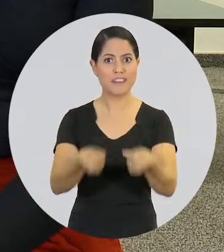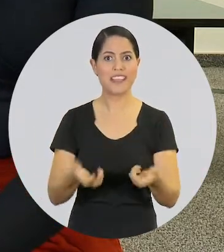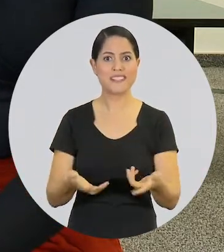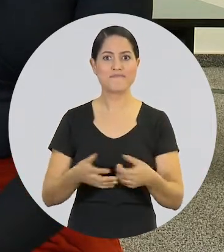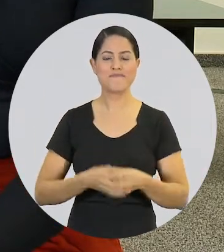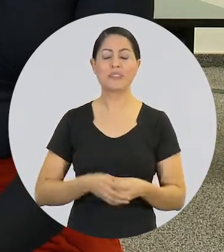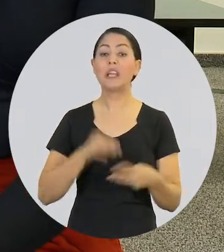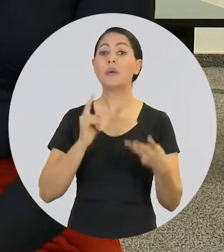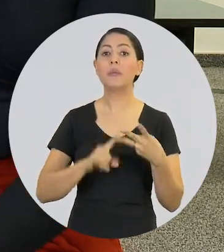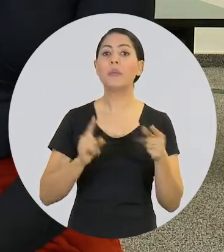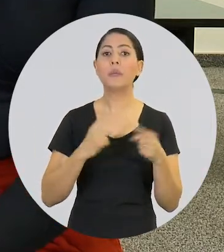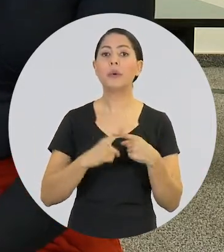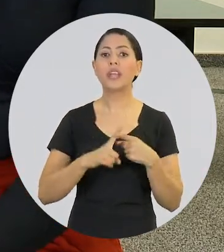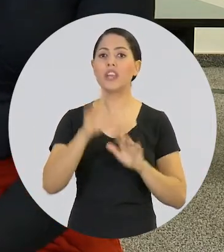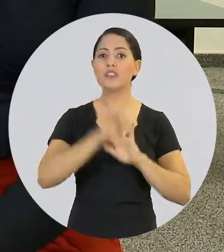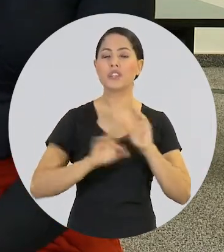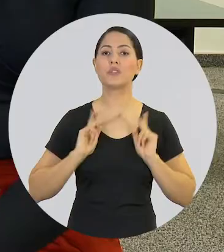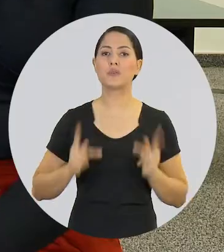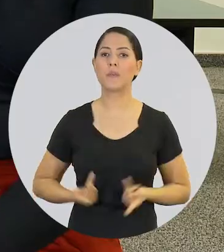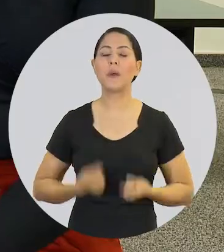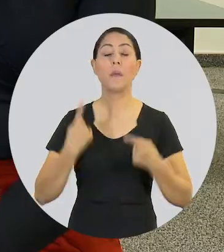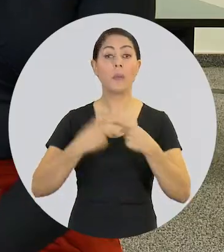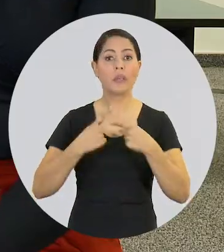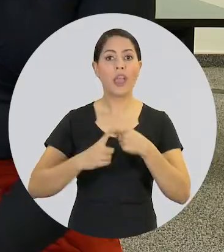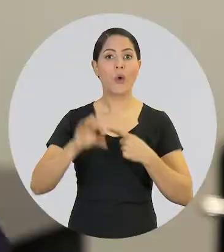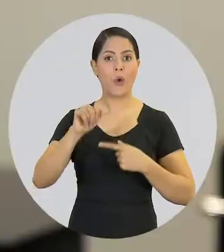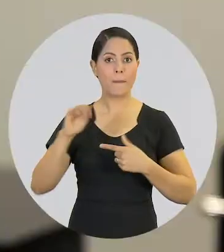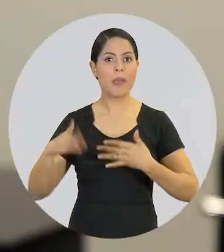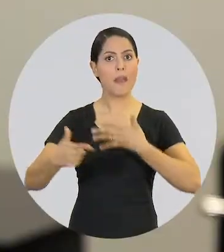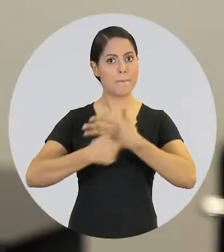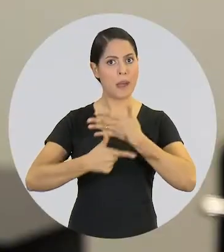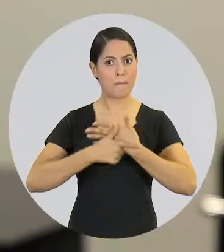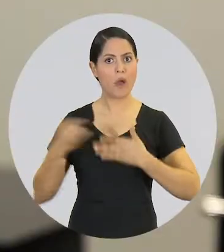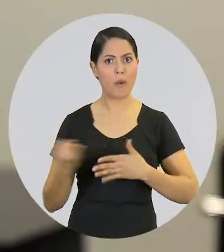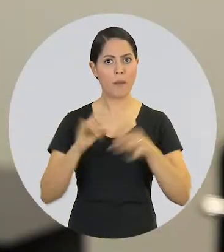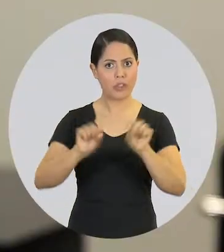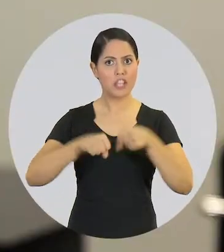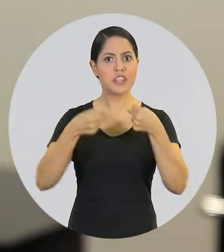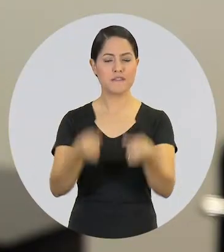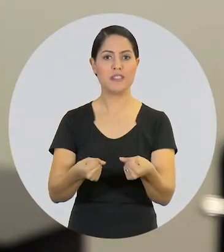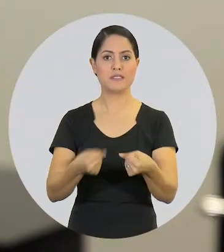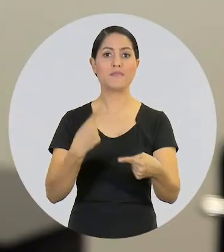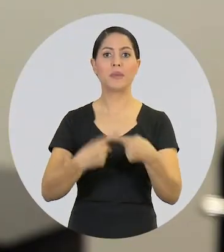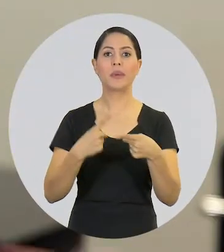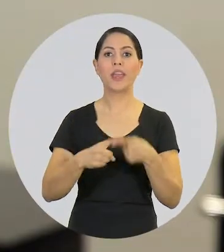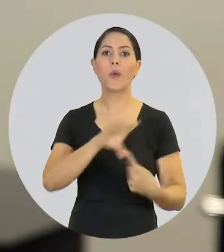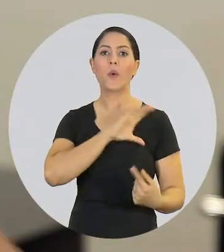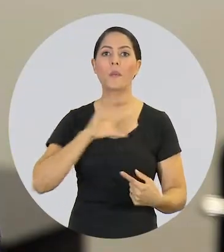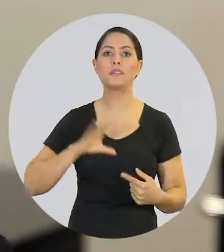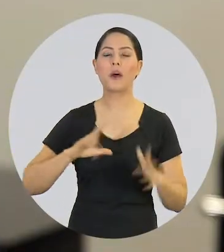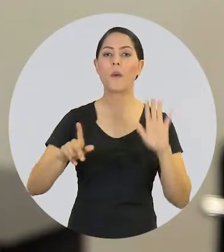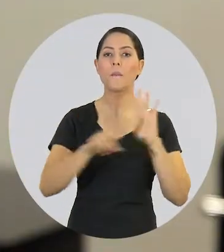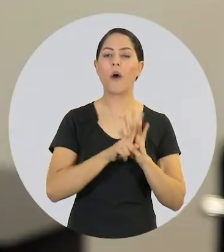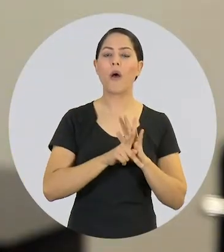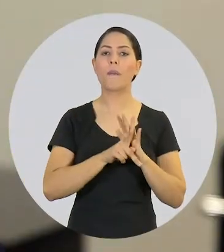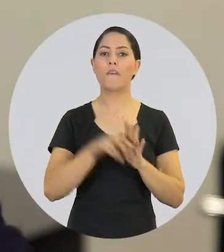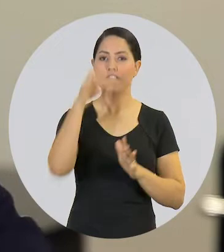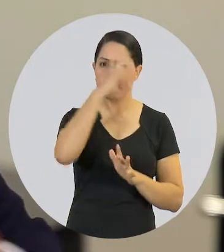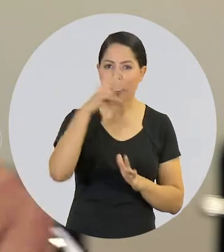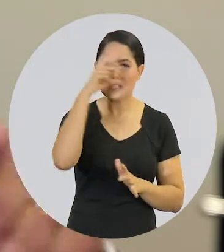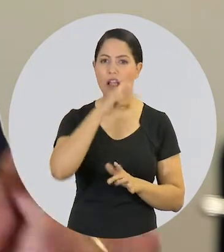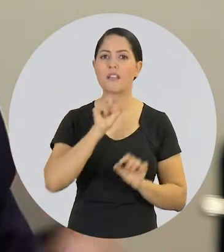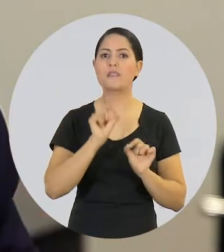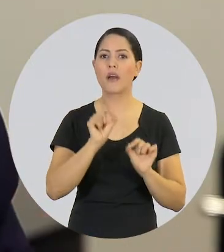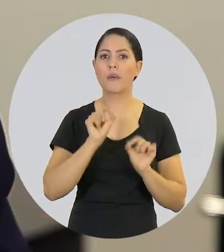se envolve e é uma defensora dos direitos humanos? Porque é papel da nossa instituição. Por que a OAB tem uma comissão